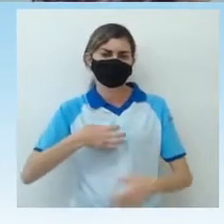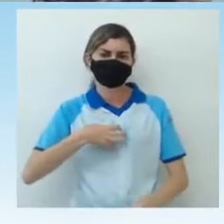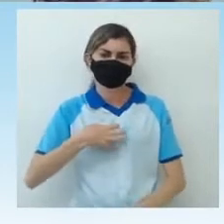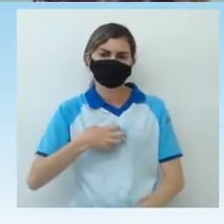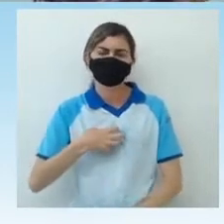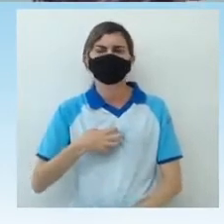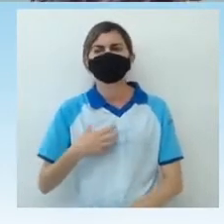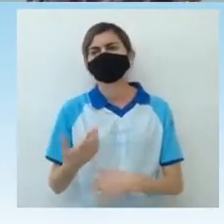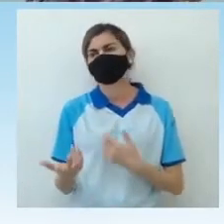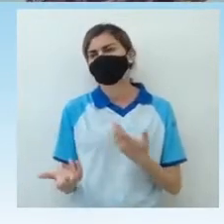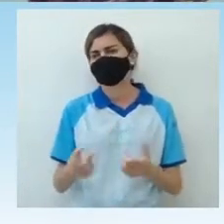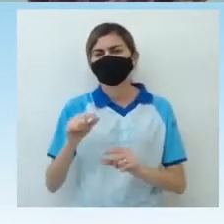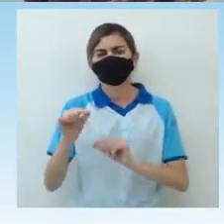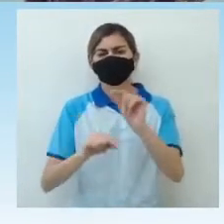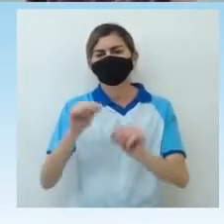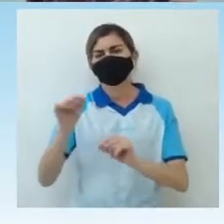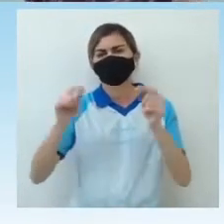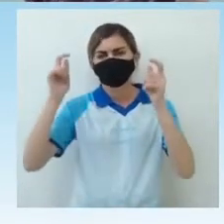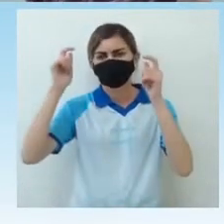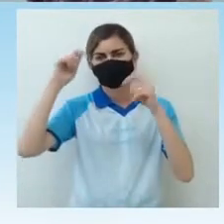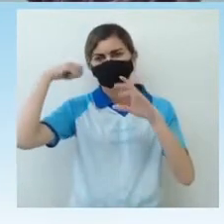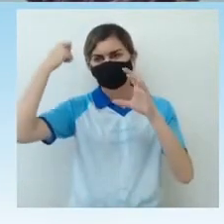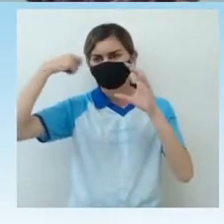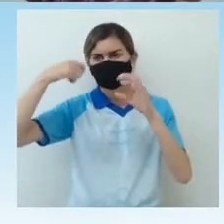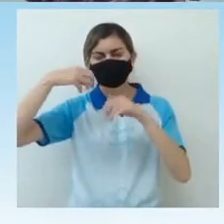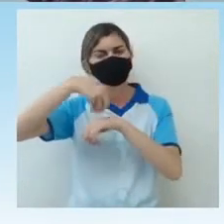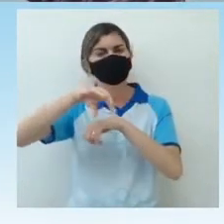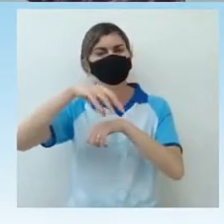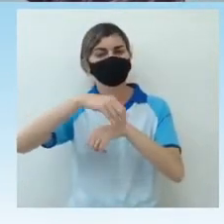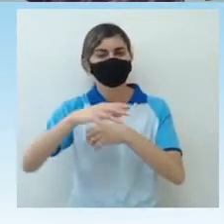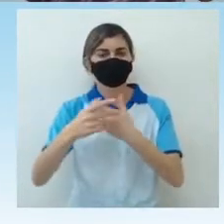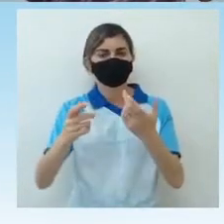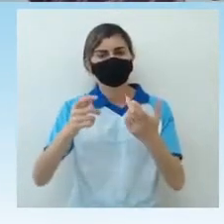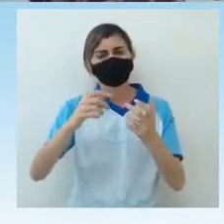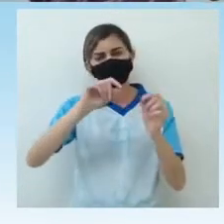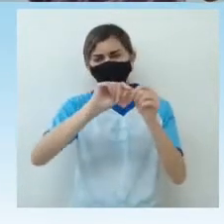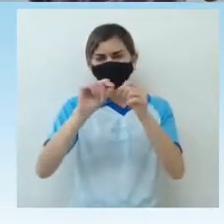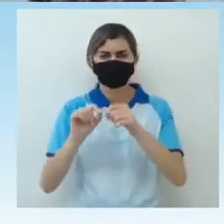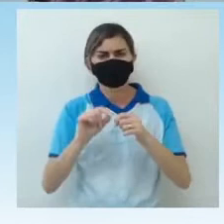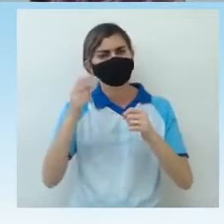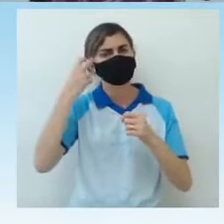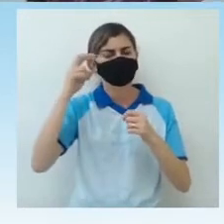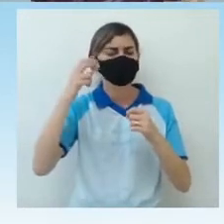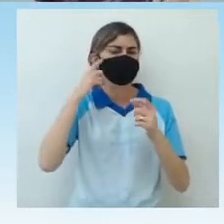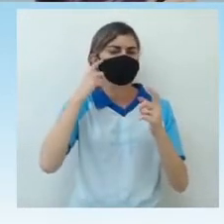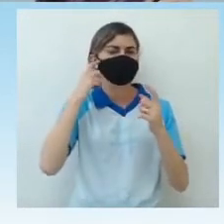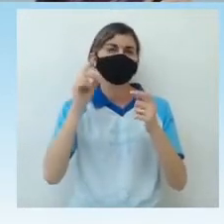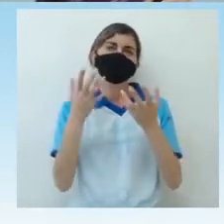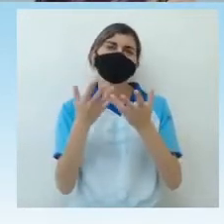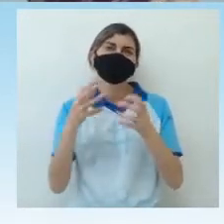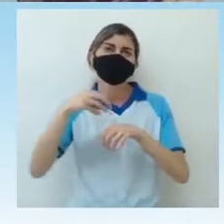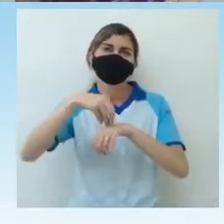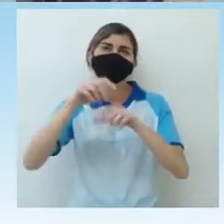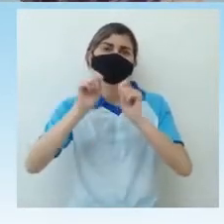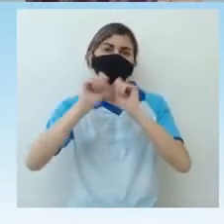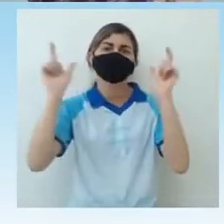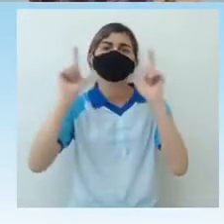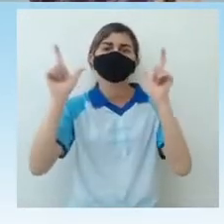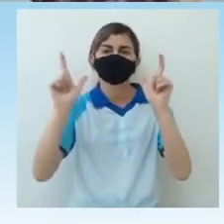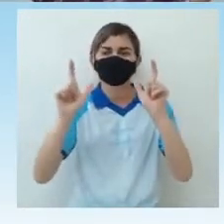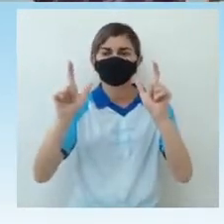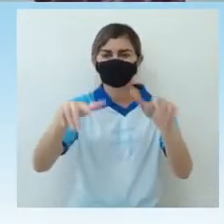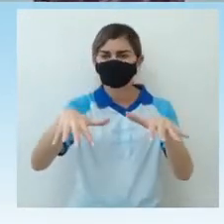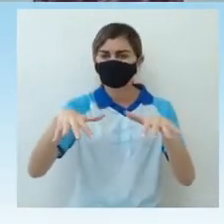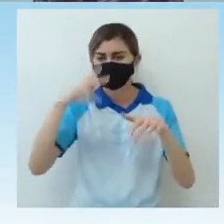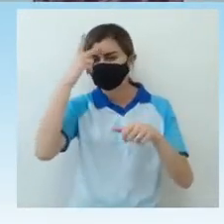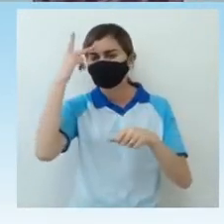sentimento, o que o artista quis passar com aquela obra, que sentimento o artista quis despertar no